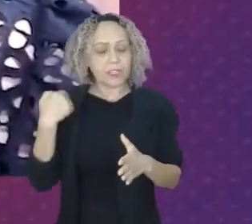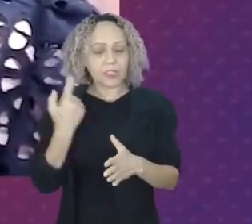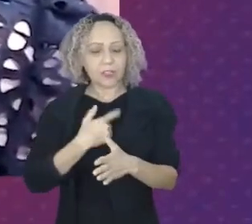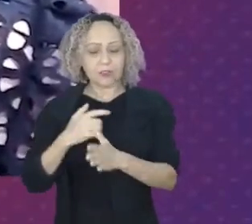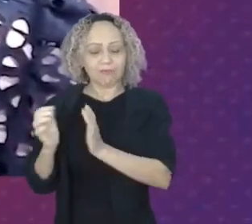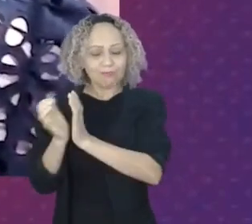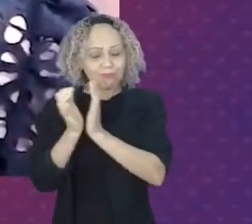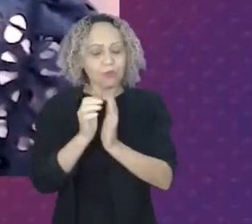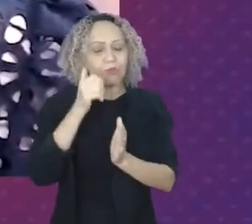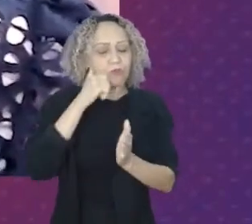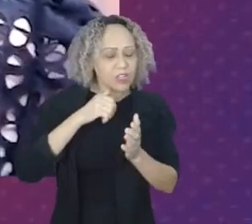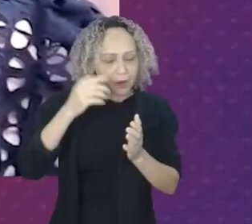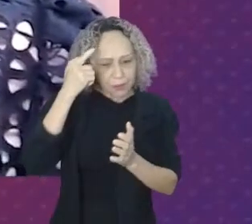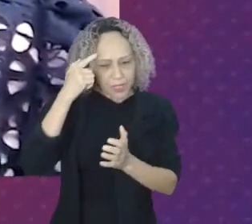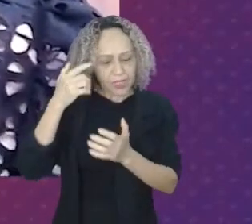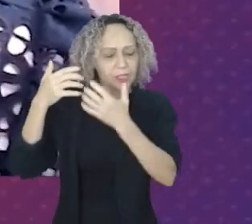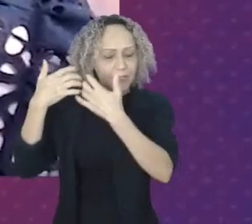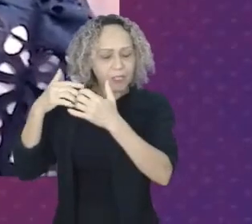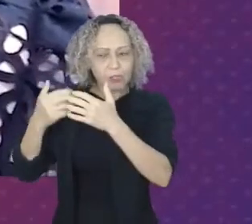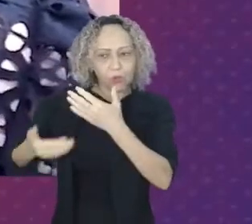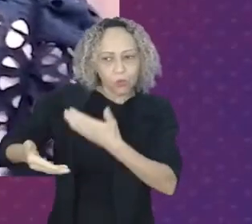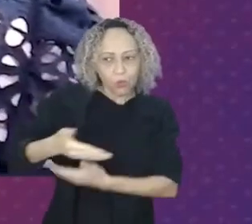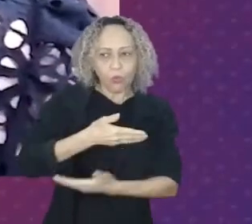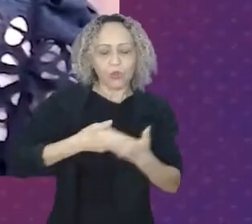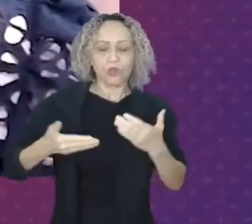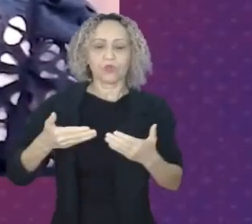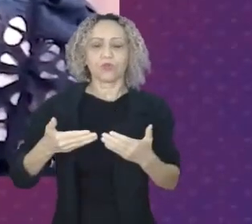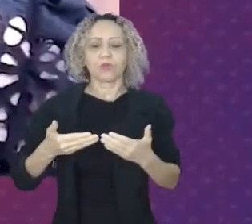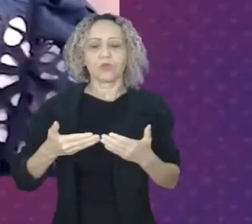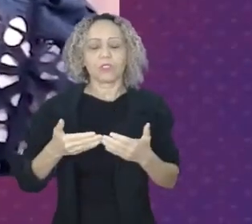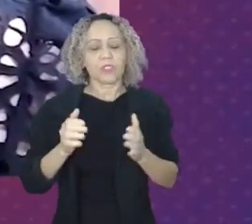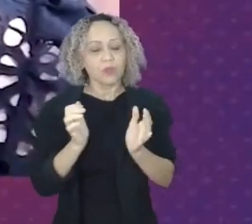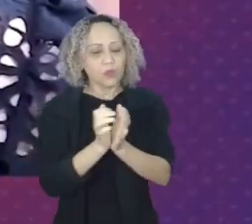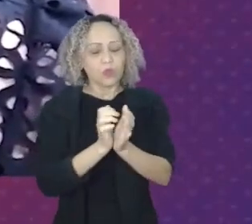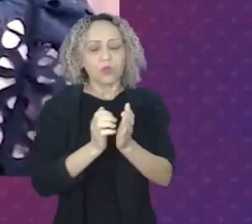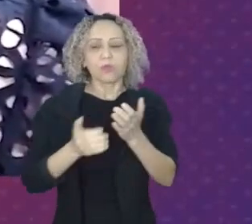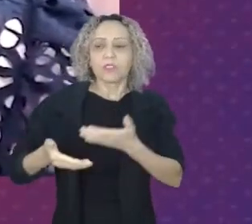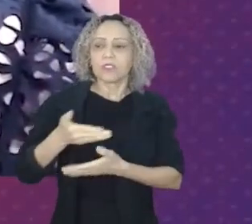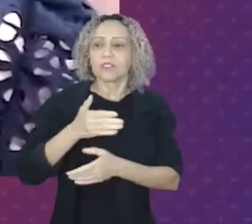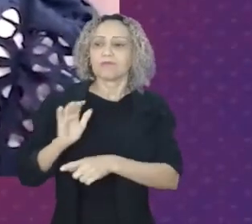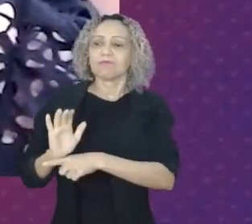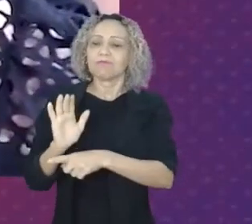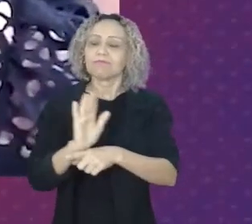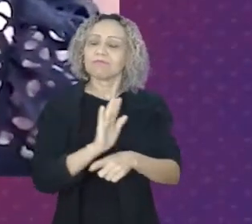local, com os grupos de apoiadoras ou de articuladoras das próprias